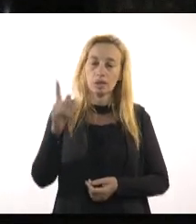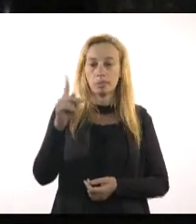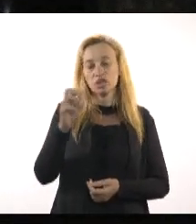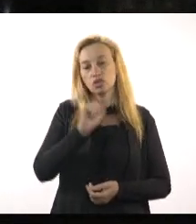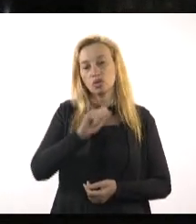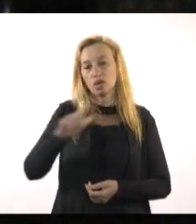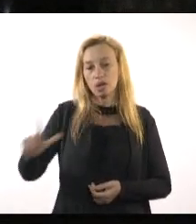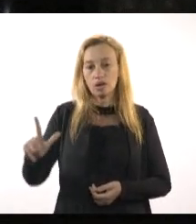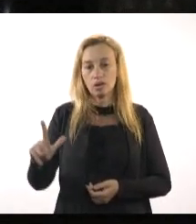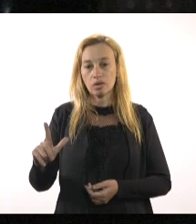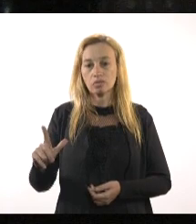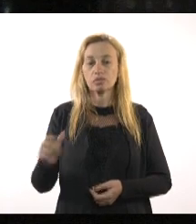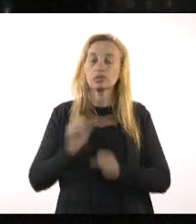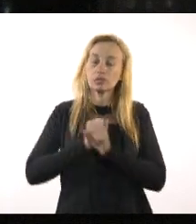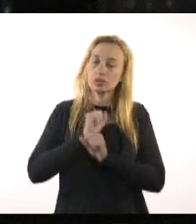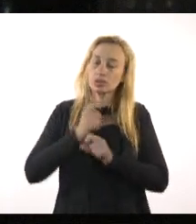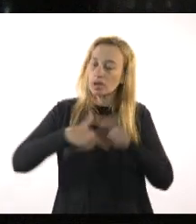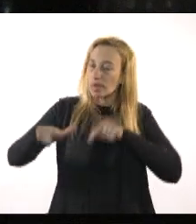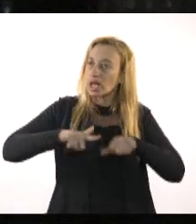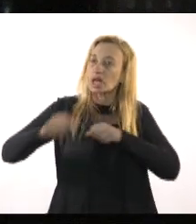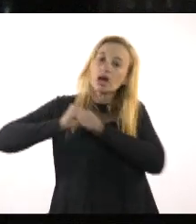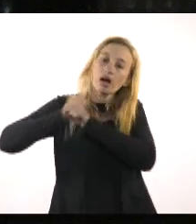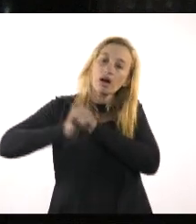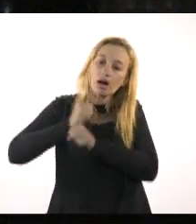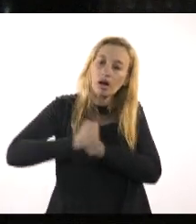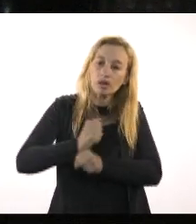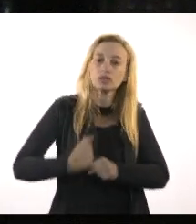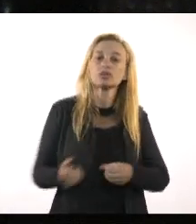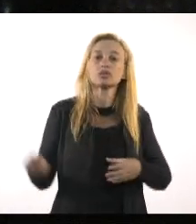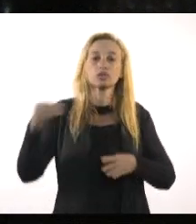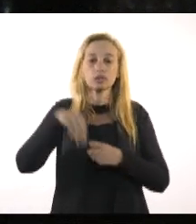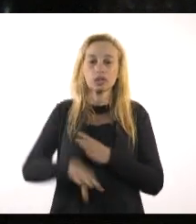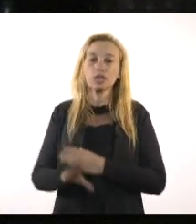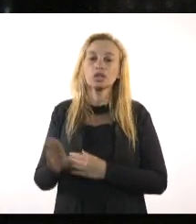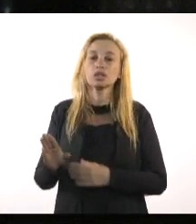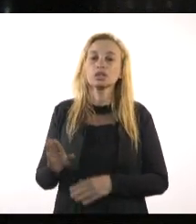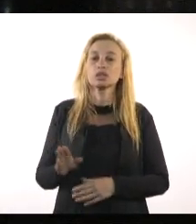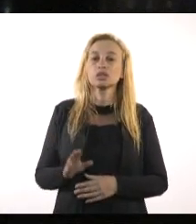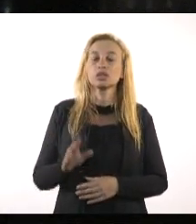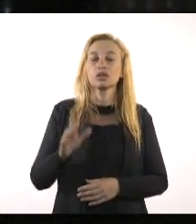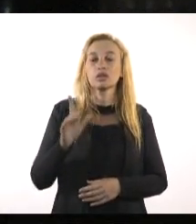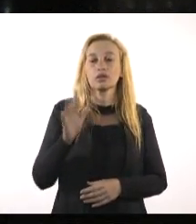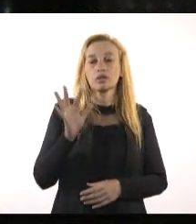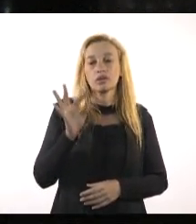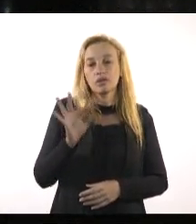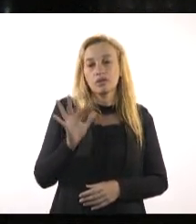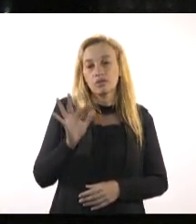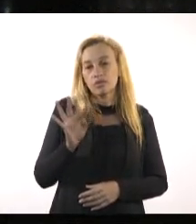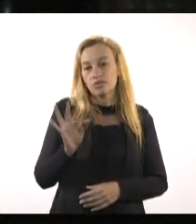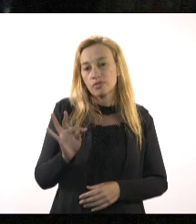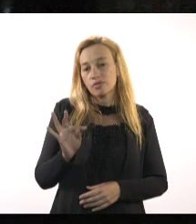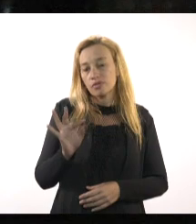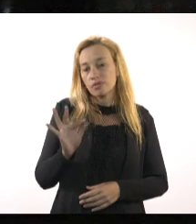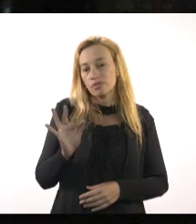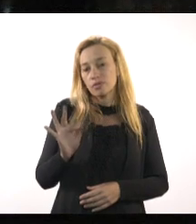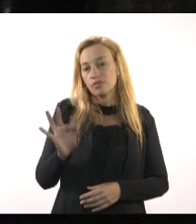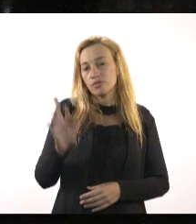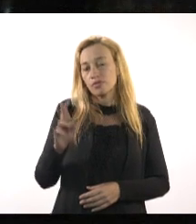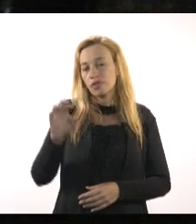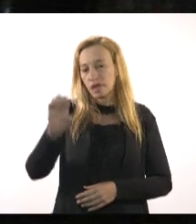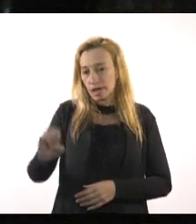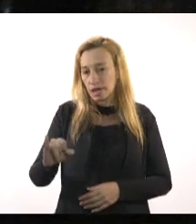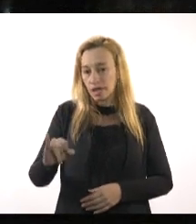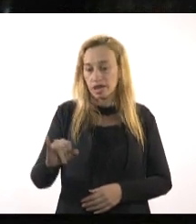Trabalhei durante muito tempo dentro do complexo da Frei Caneca, saindo do complexo devido